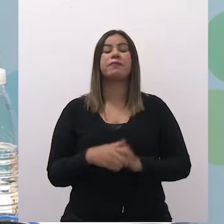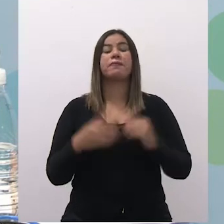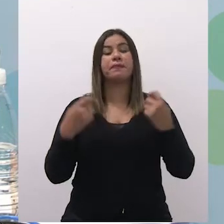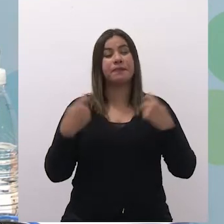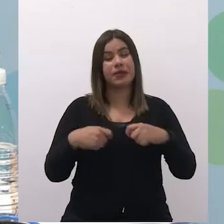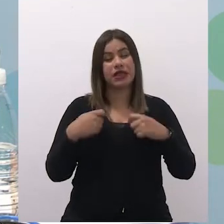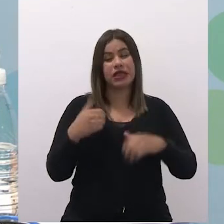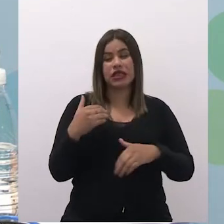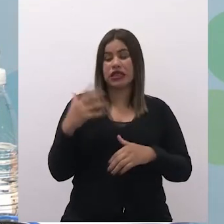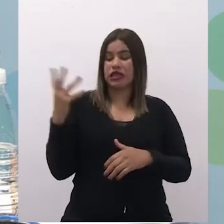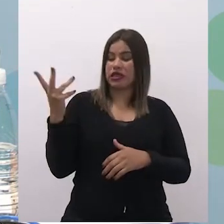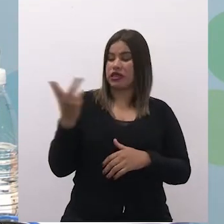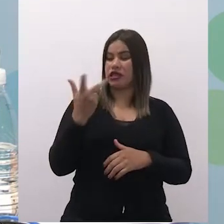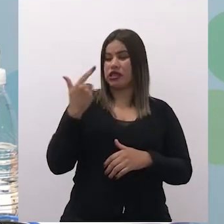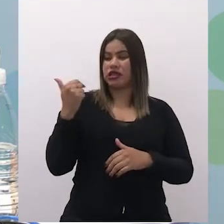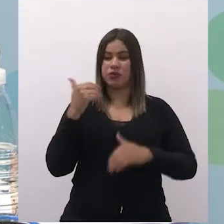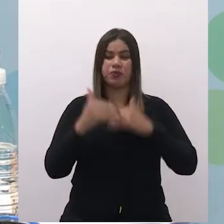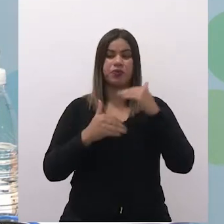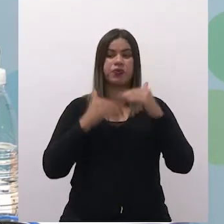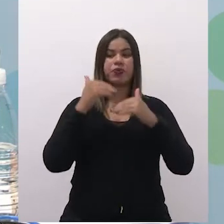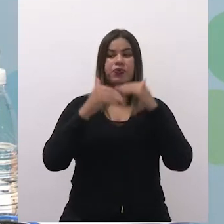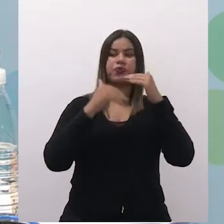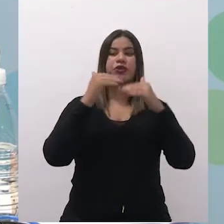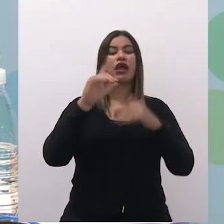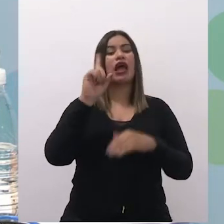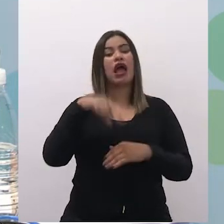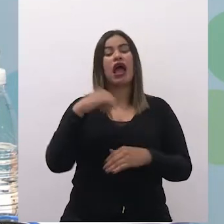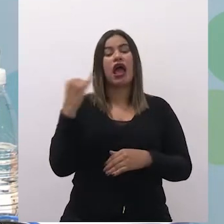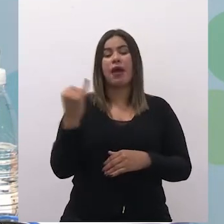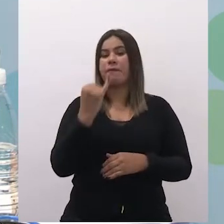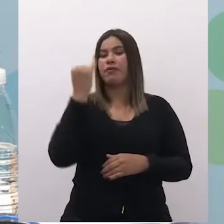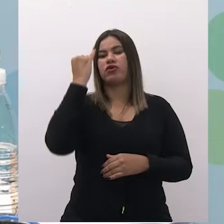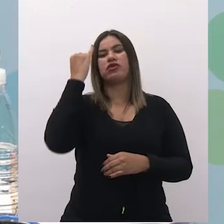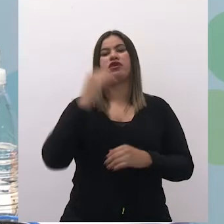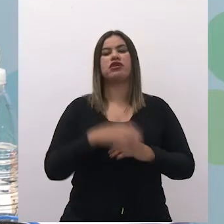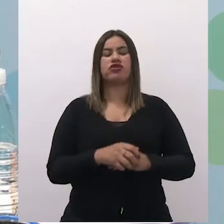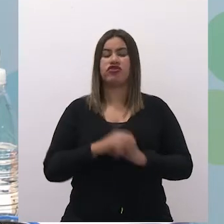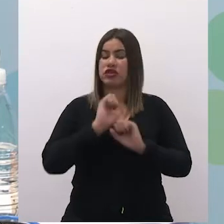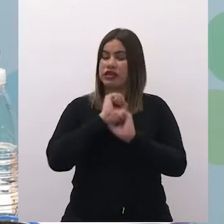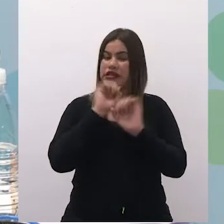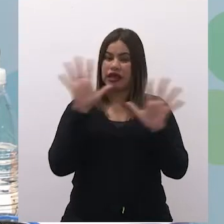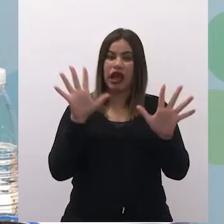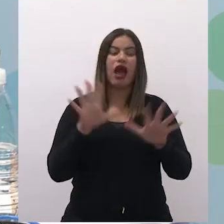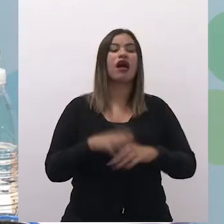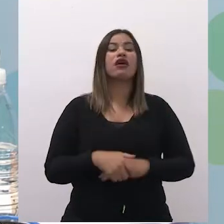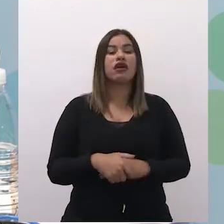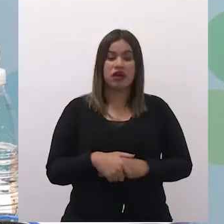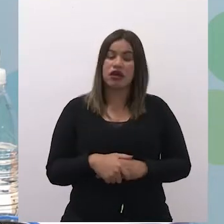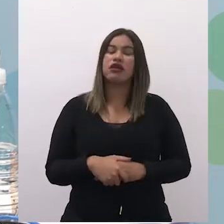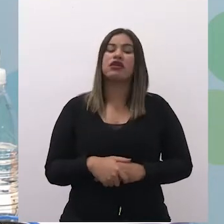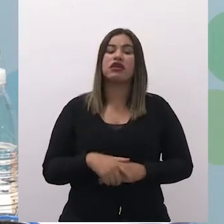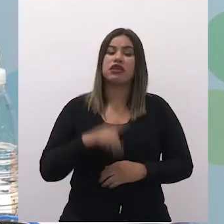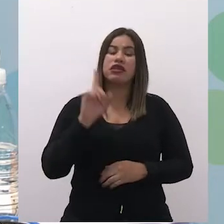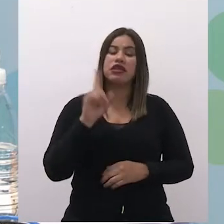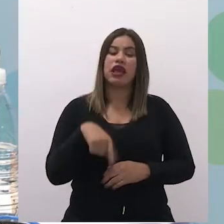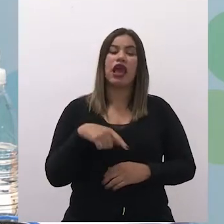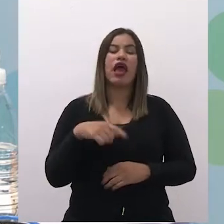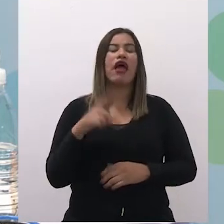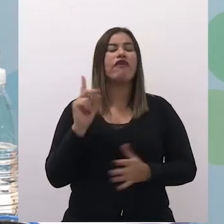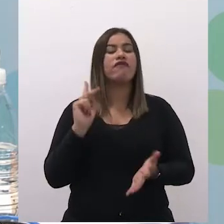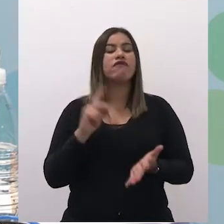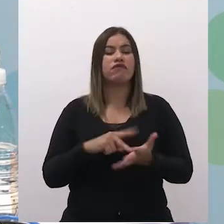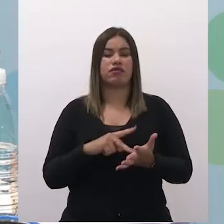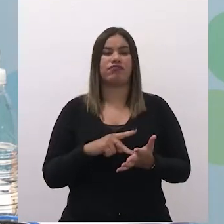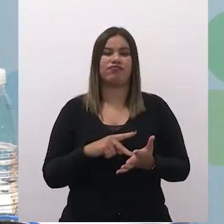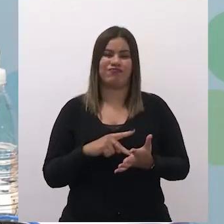desenvolver as competências socioemocionais, ela é muito nítida e é uma necessidade real, né, que